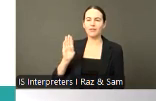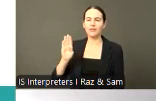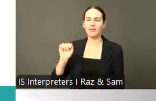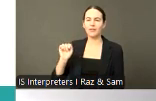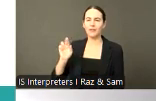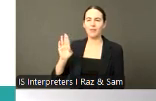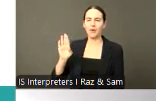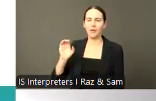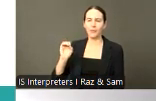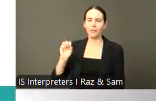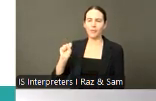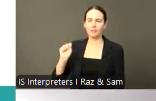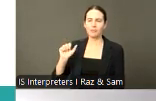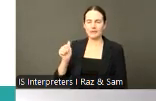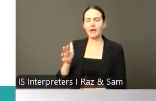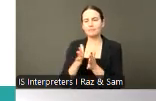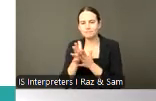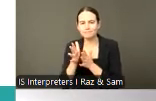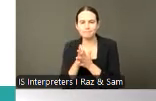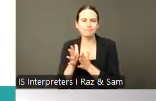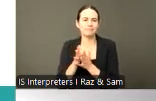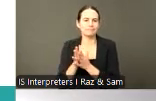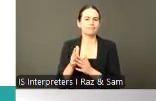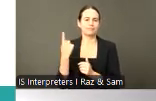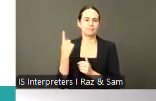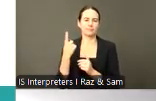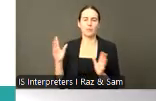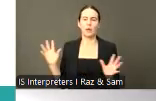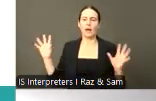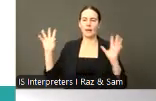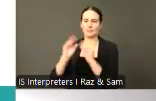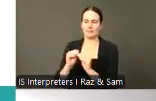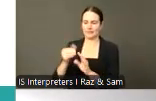e o país retomou,